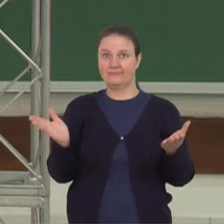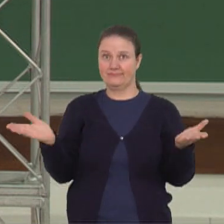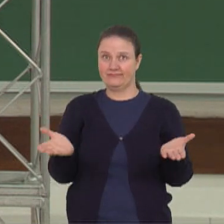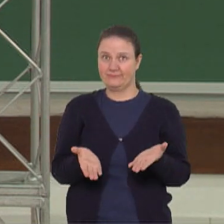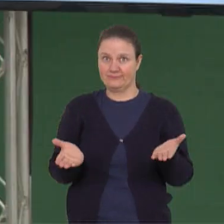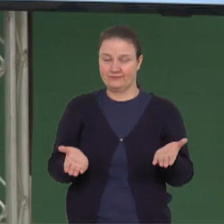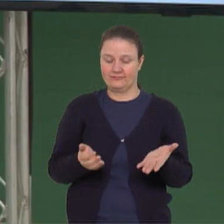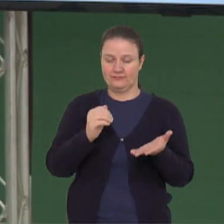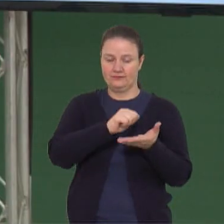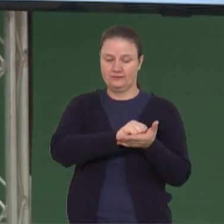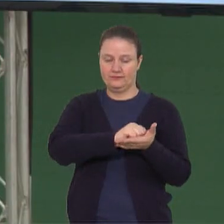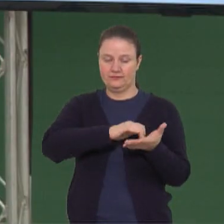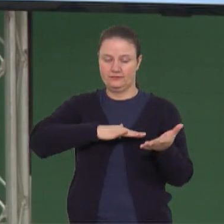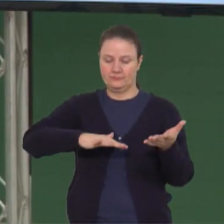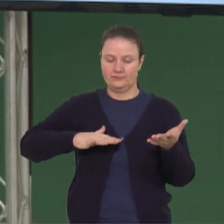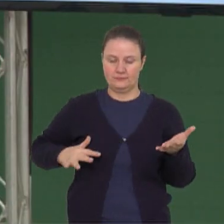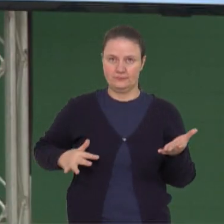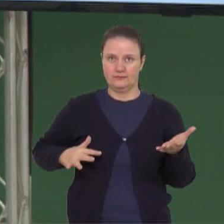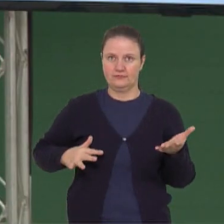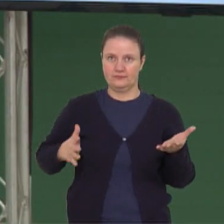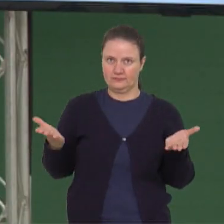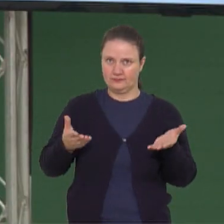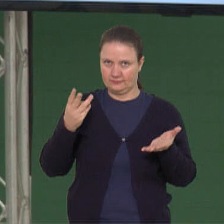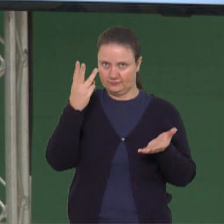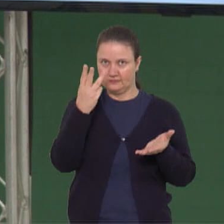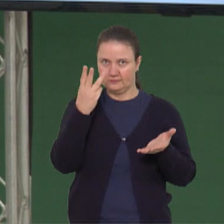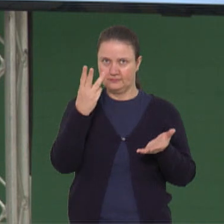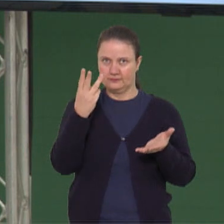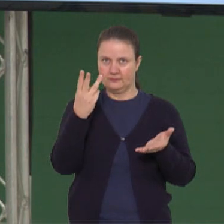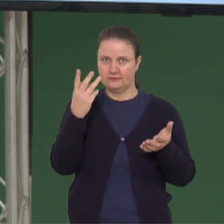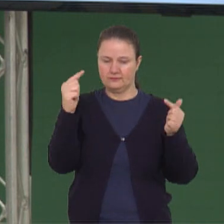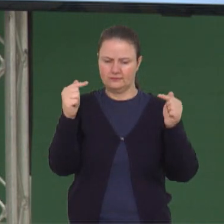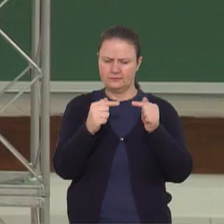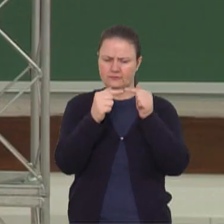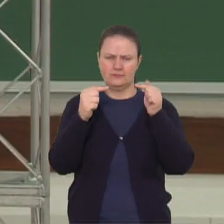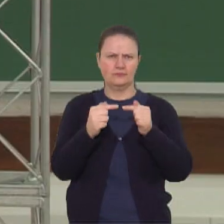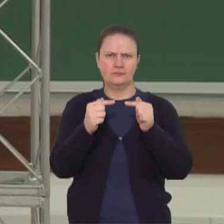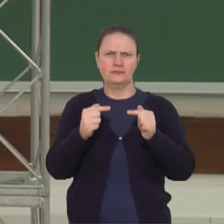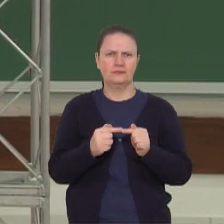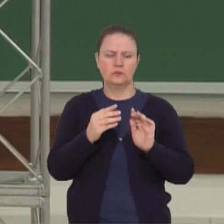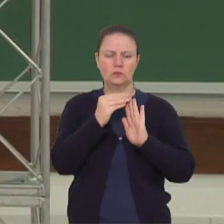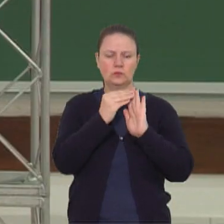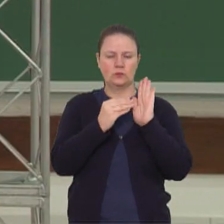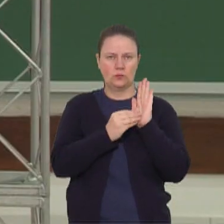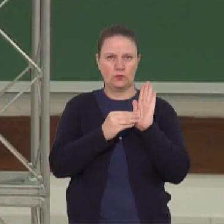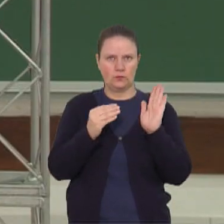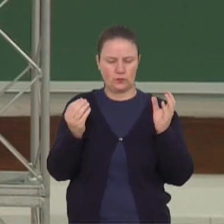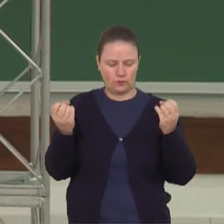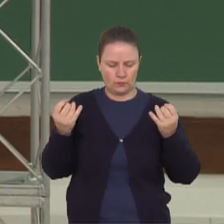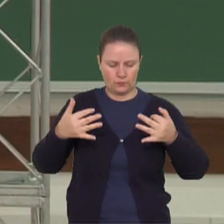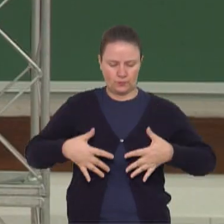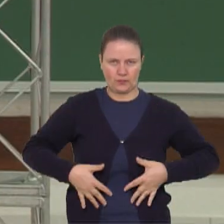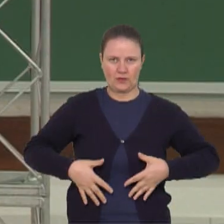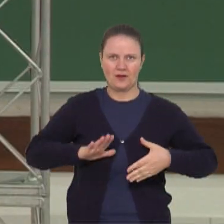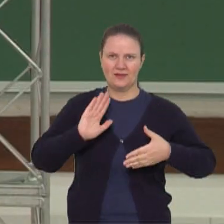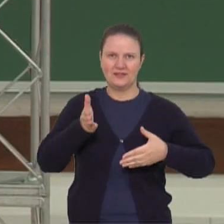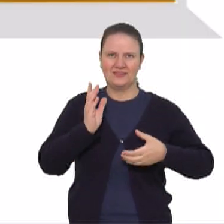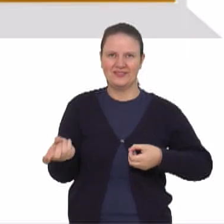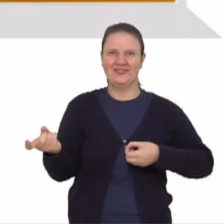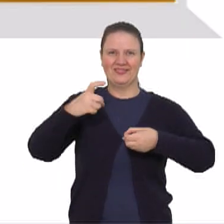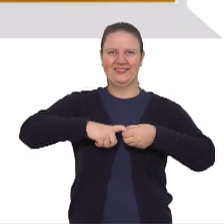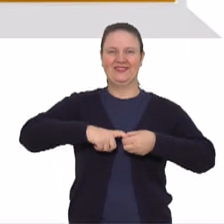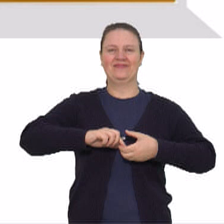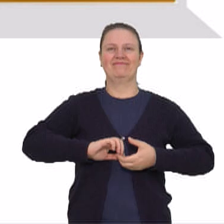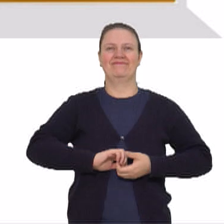Agora, nós temos uma atividade para vocês a respeito de tudo que foi dito nesse bloco. Daqui a pouco voltamos.